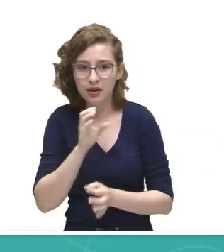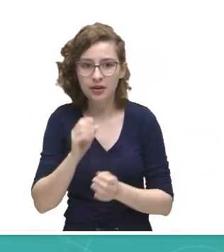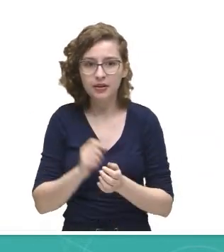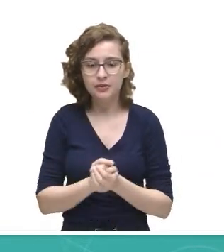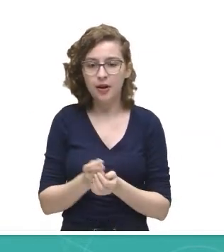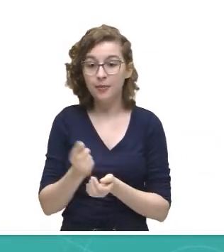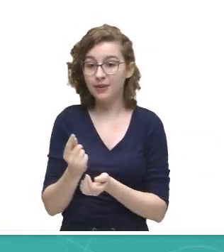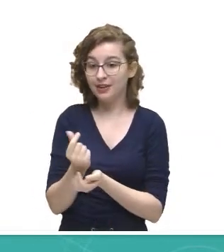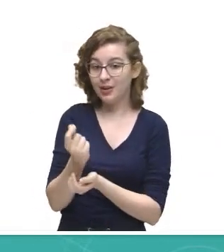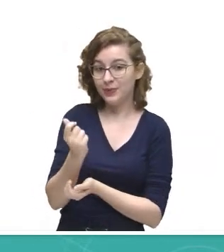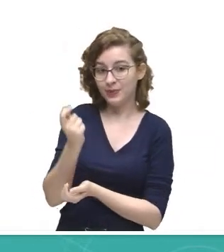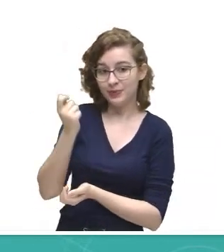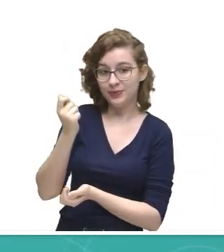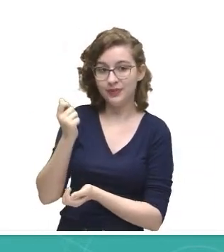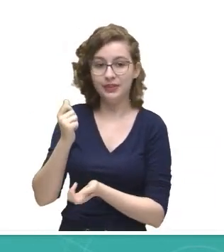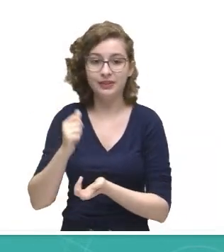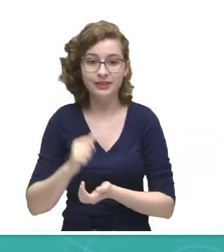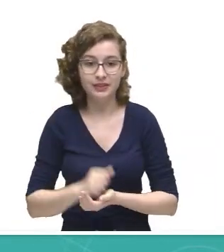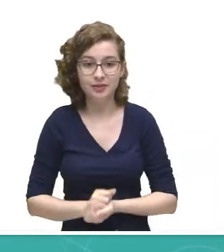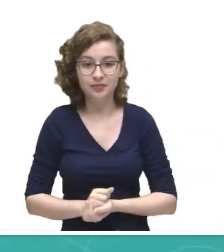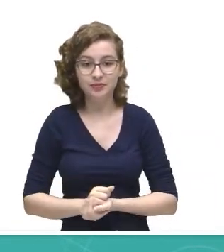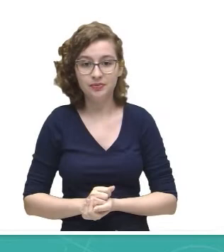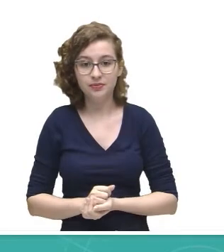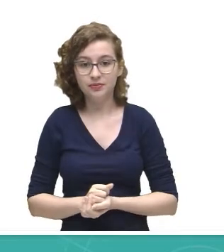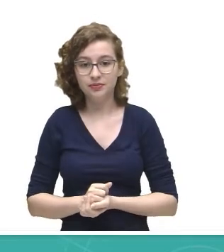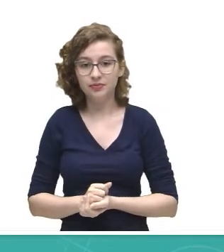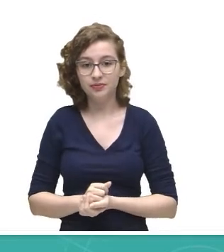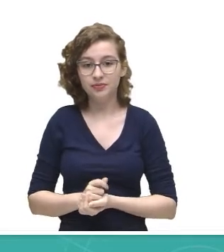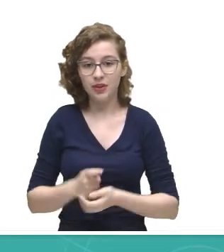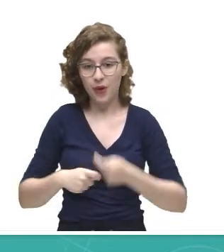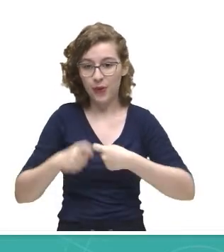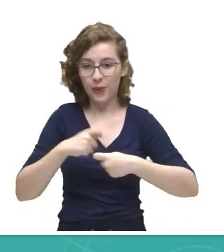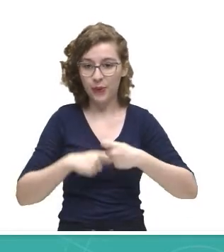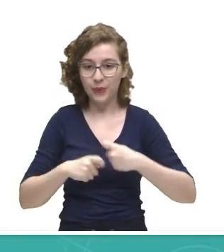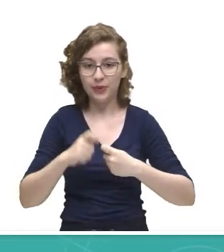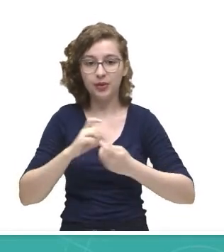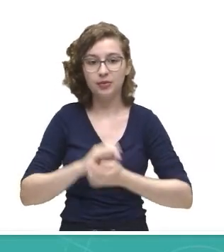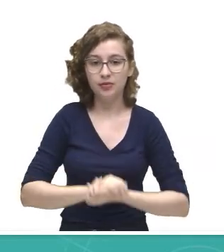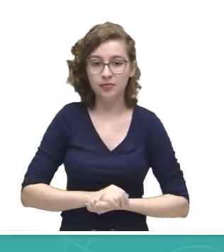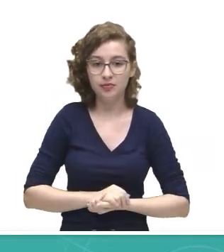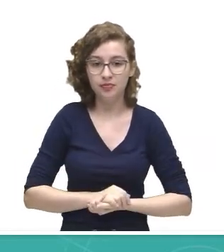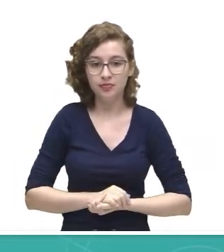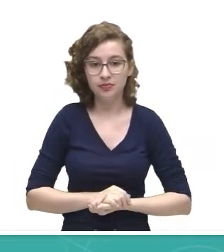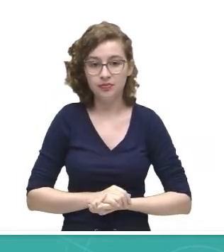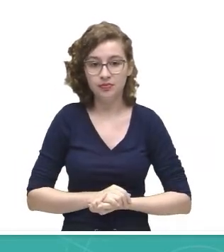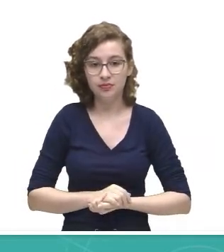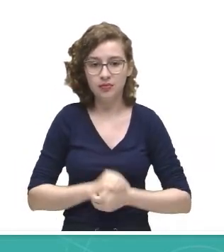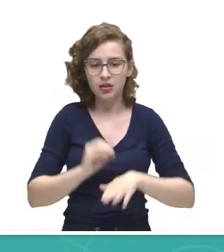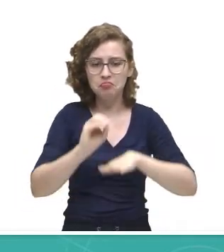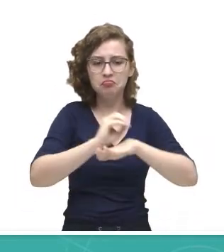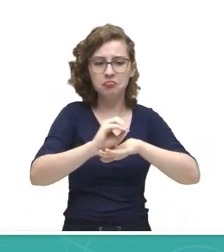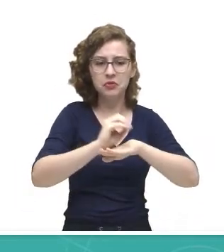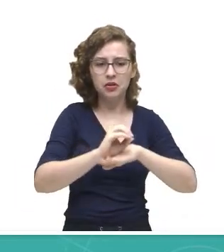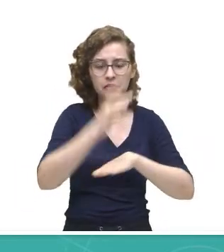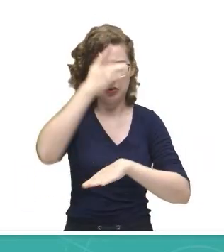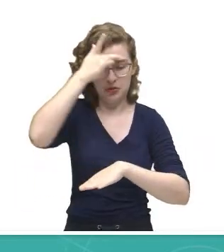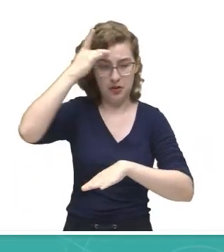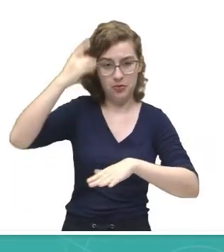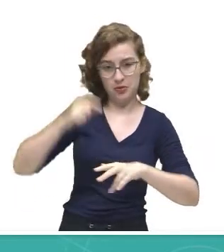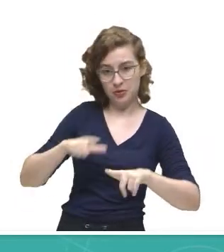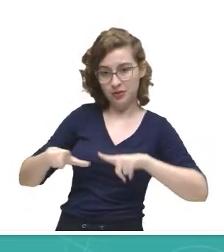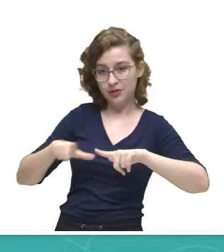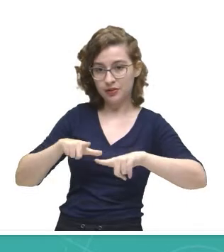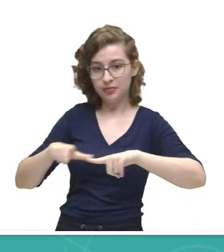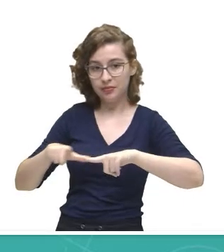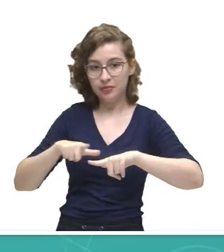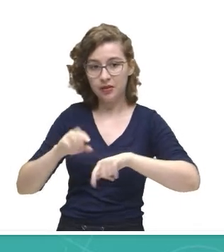monetizar ainda mais, né, essa produção. Aqui nessas oficinas tinham os funcionários, né,